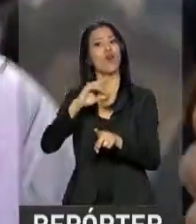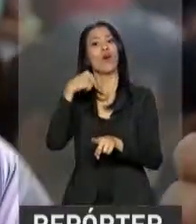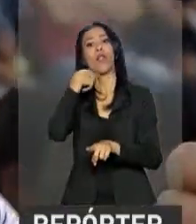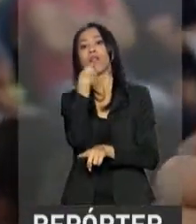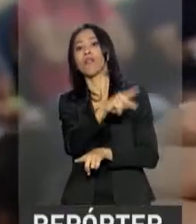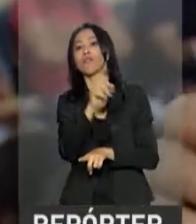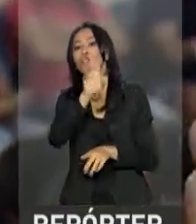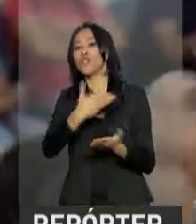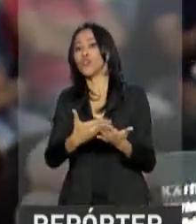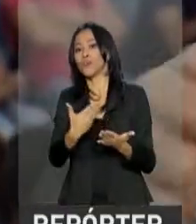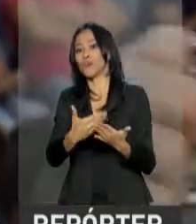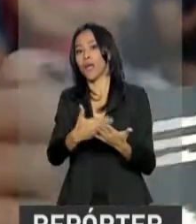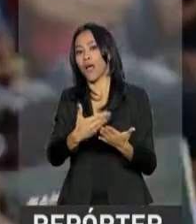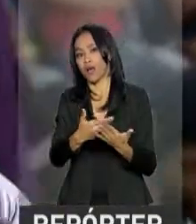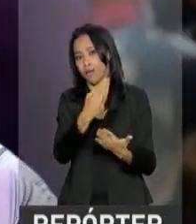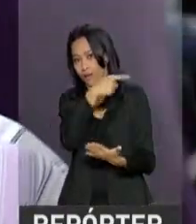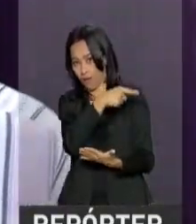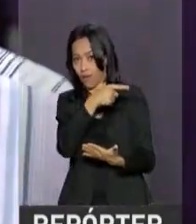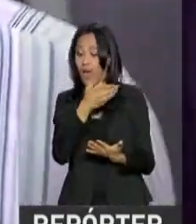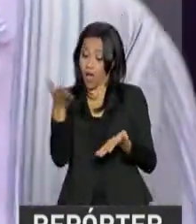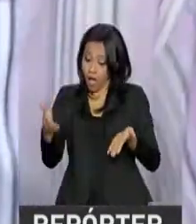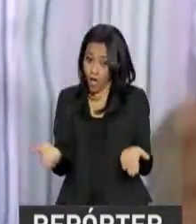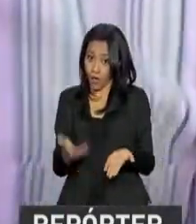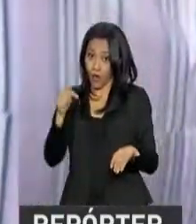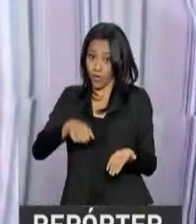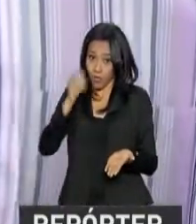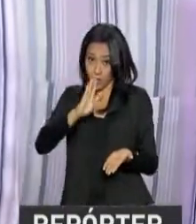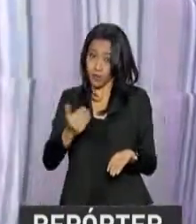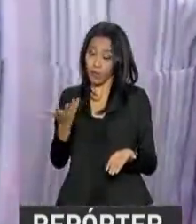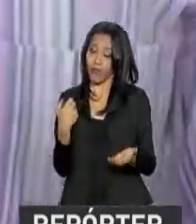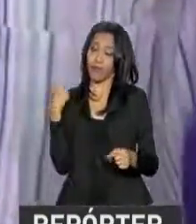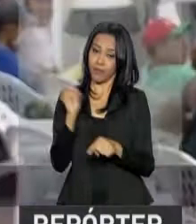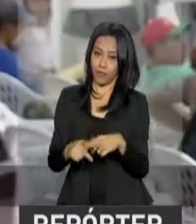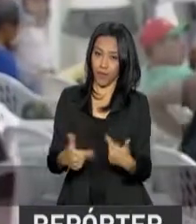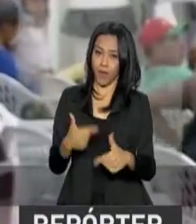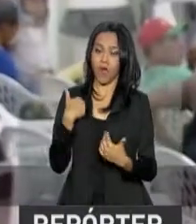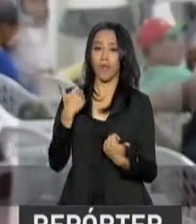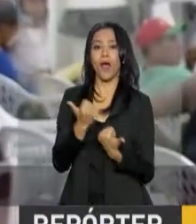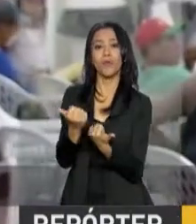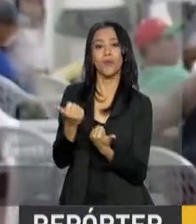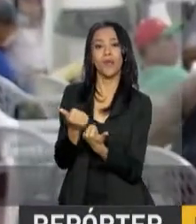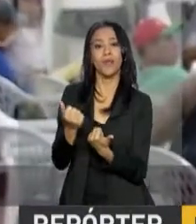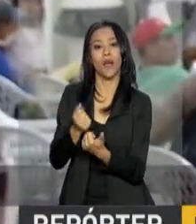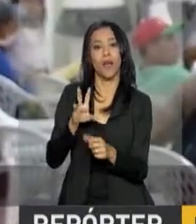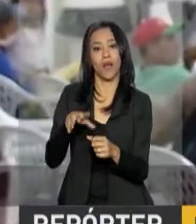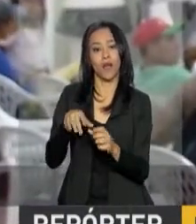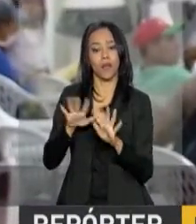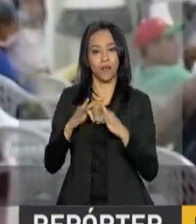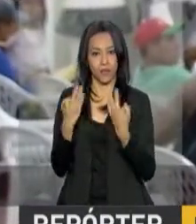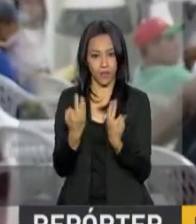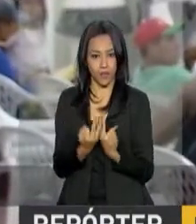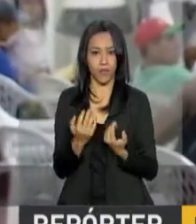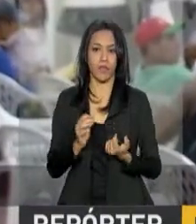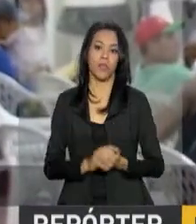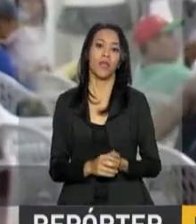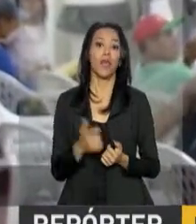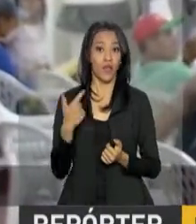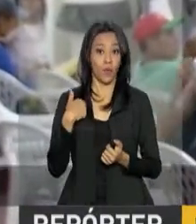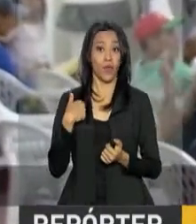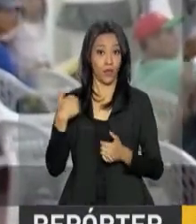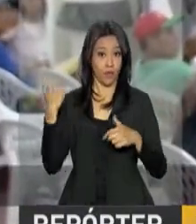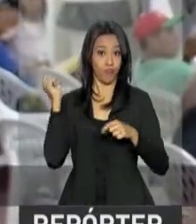país de origem e no brasil quer trabalhar para sustentar a família quero treinar para sustentar a minha família